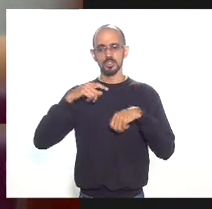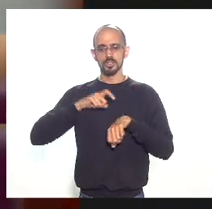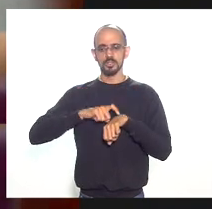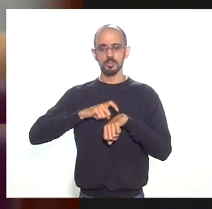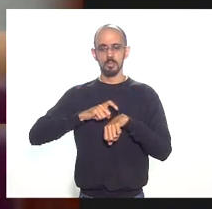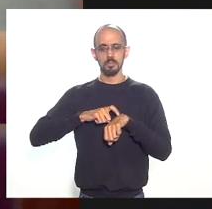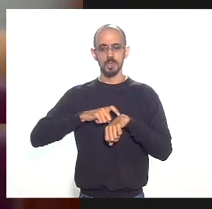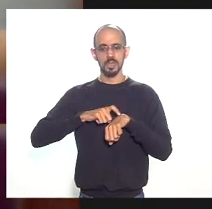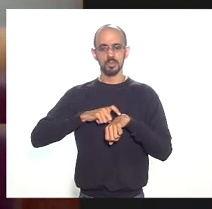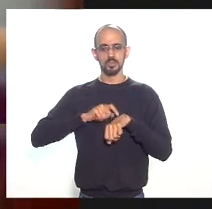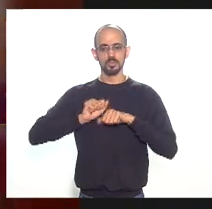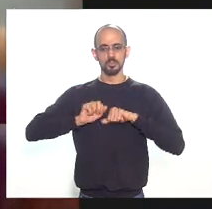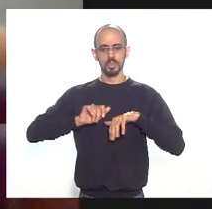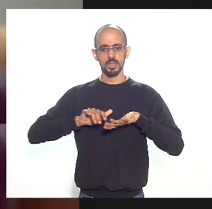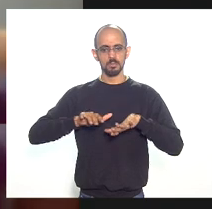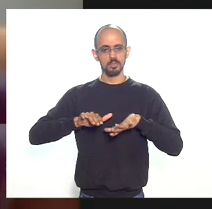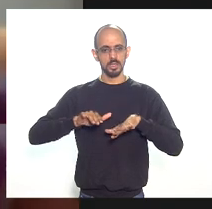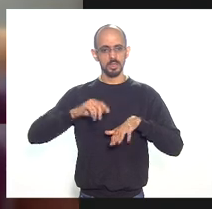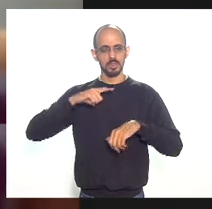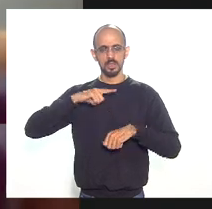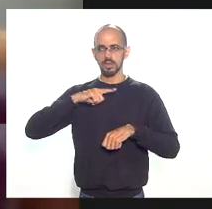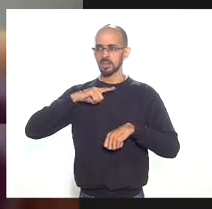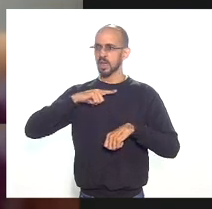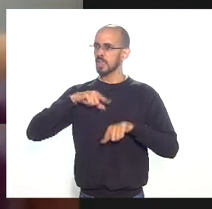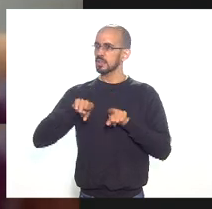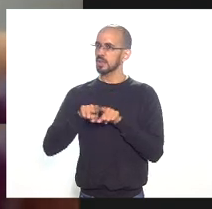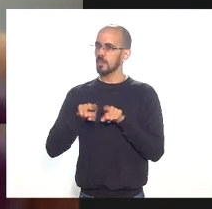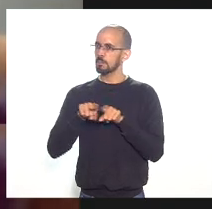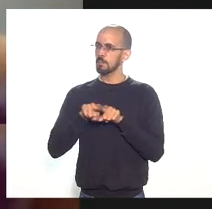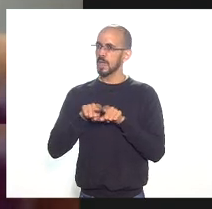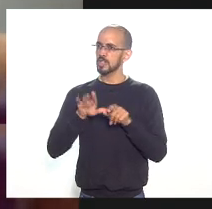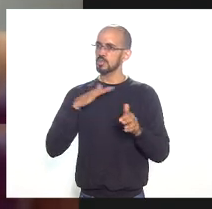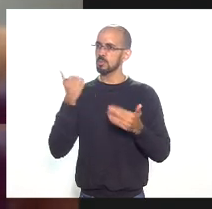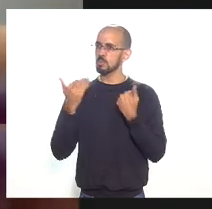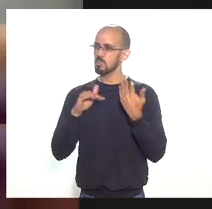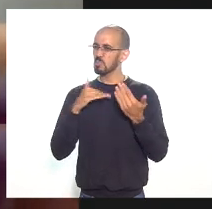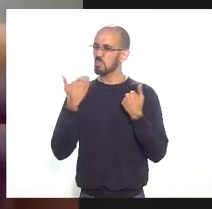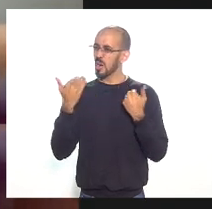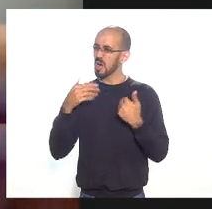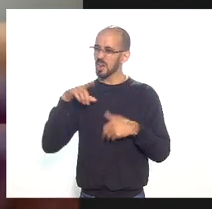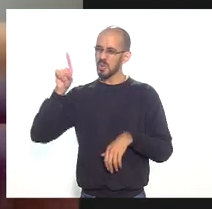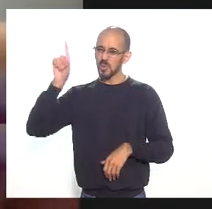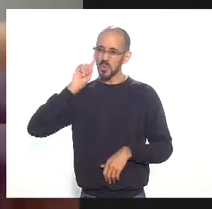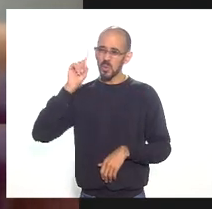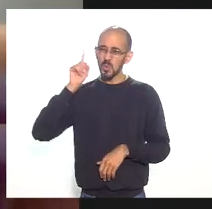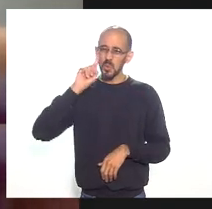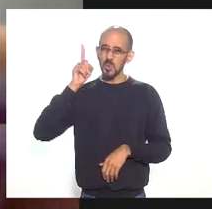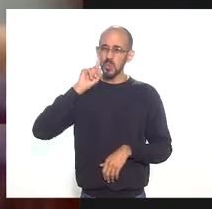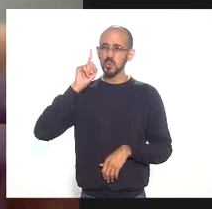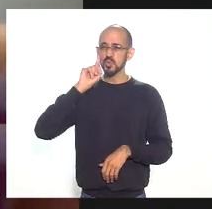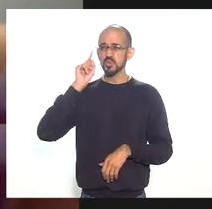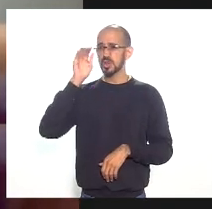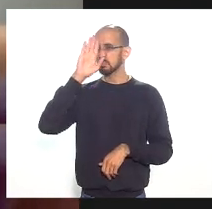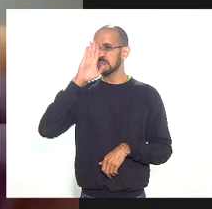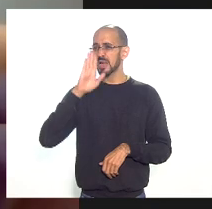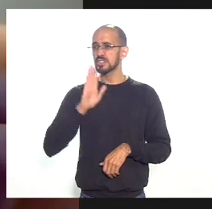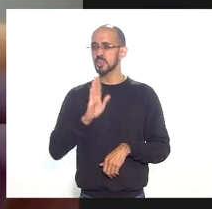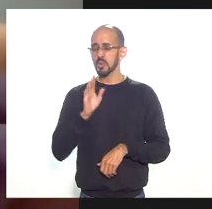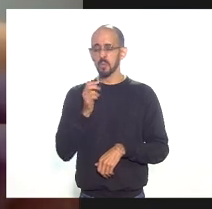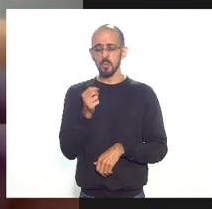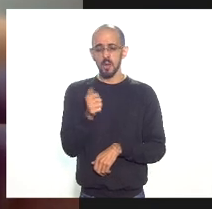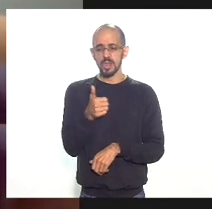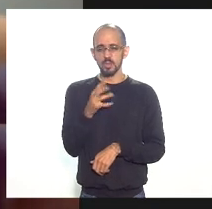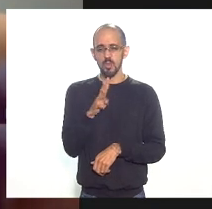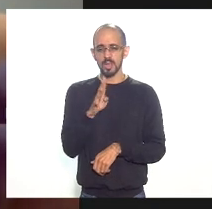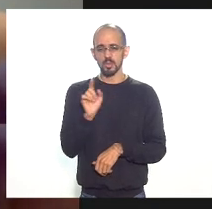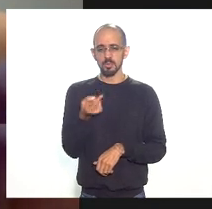onde nós temos o maior índice, inclusive, de mortalidade cotidiana no nosso país, chegando a quase 4